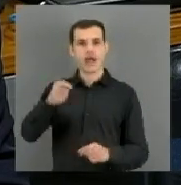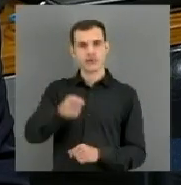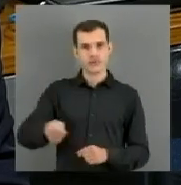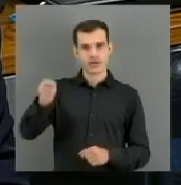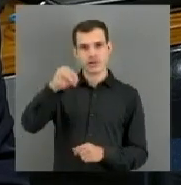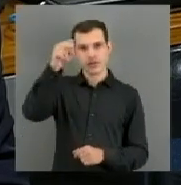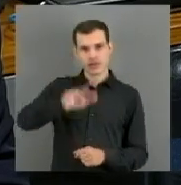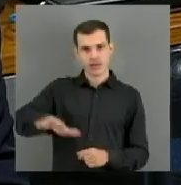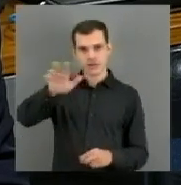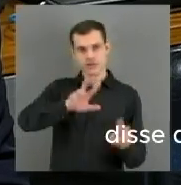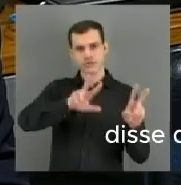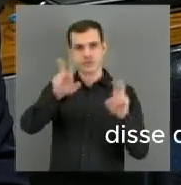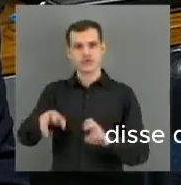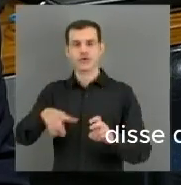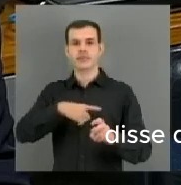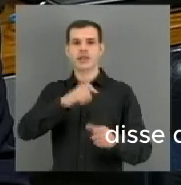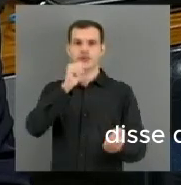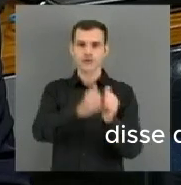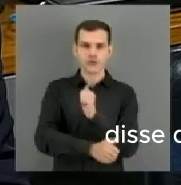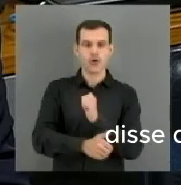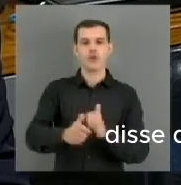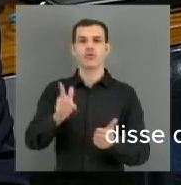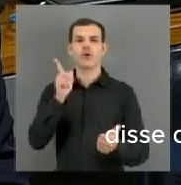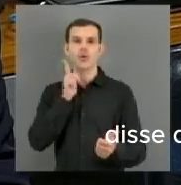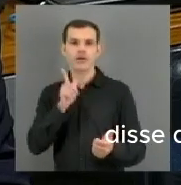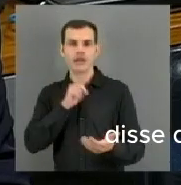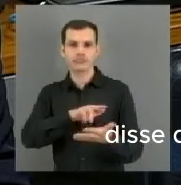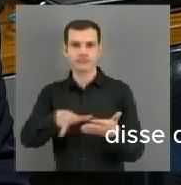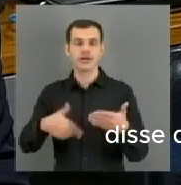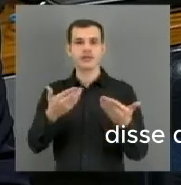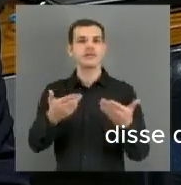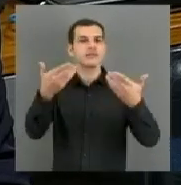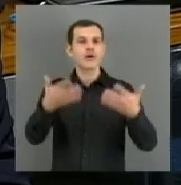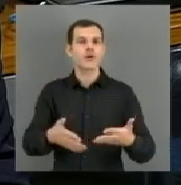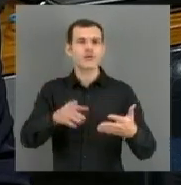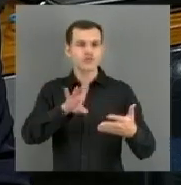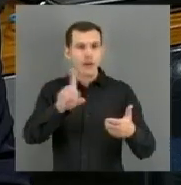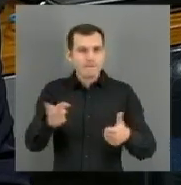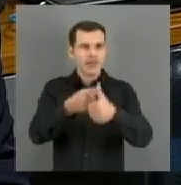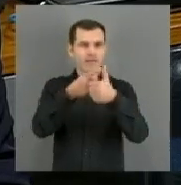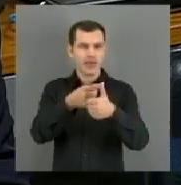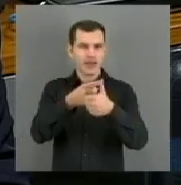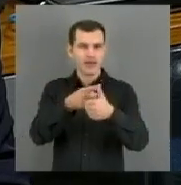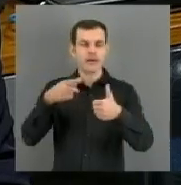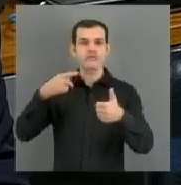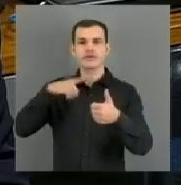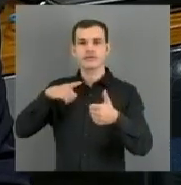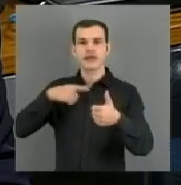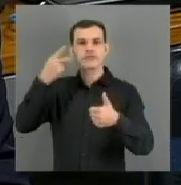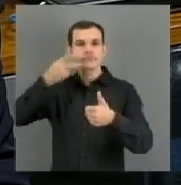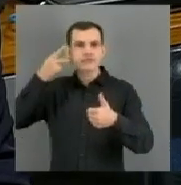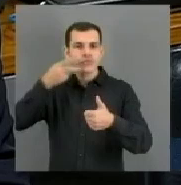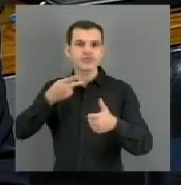Jogos e Loterias disse que essa não teria sido a primeira interpelação por parte do parlamentar, pois